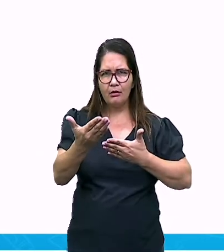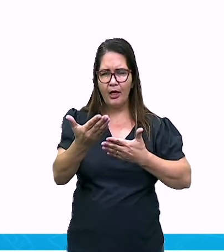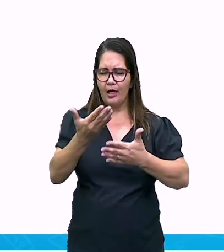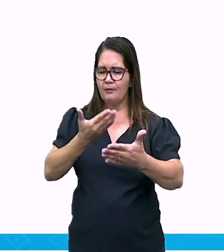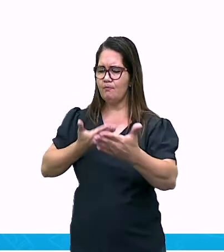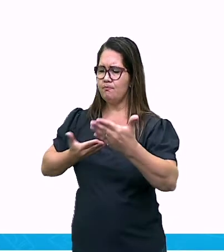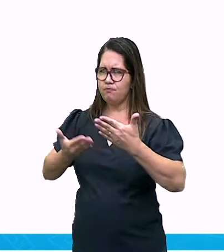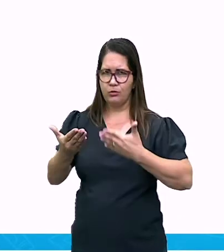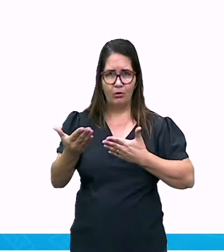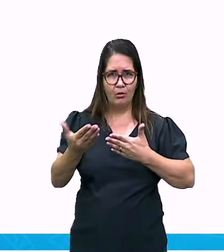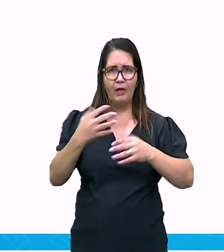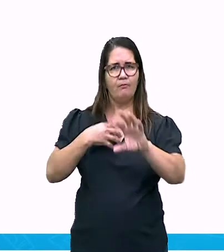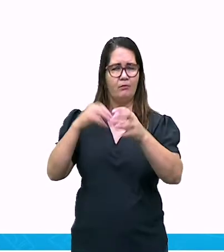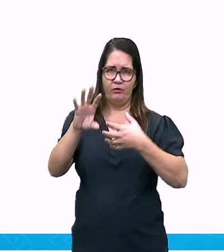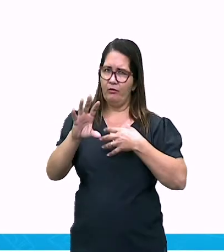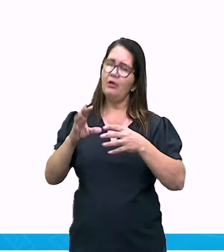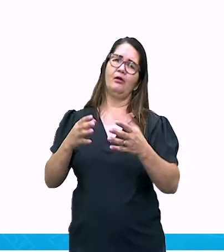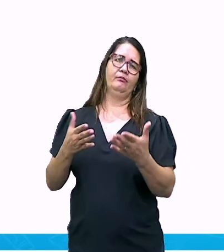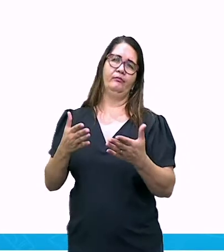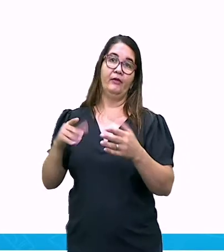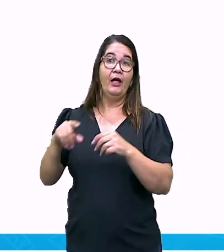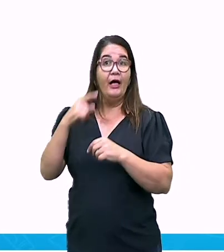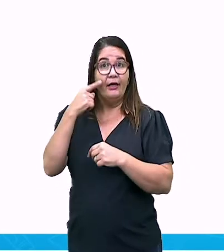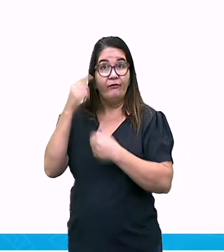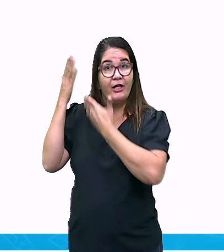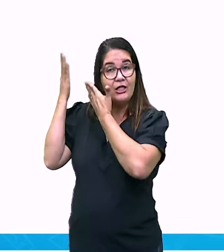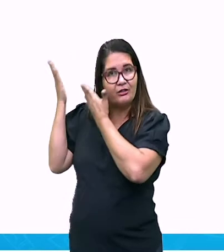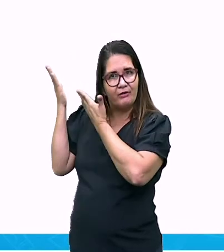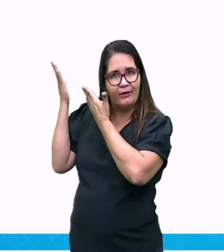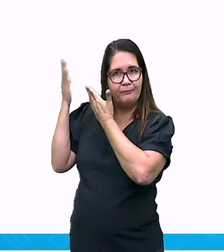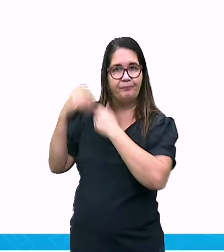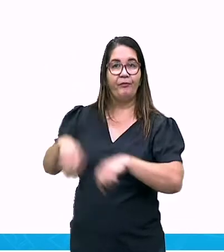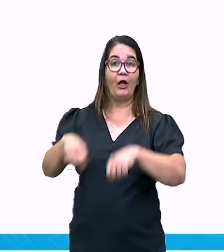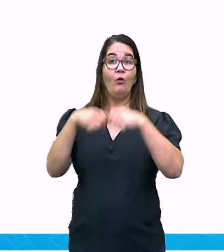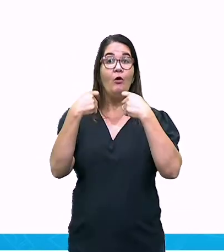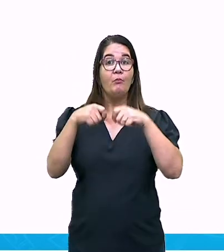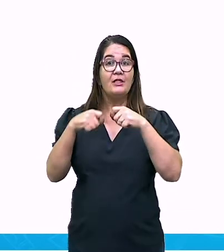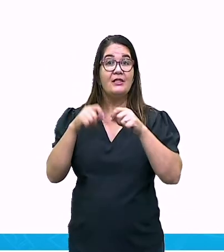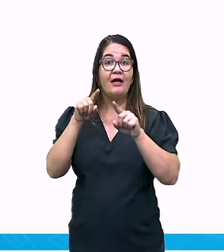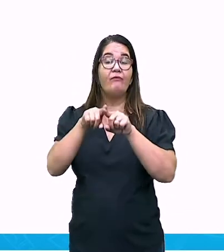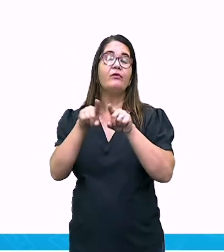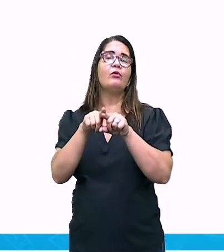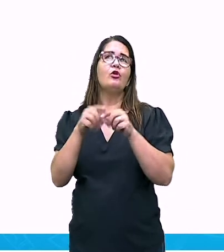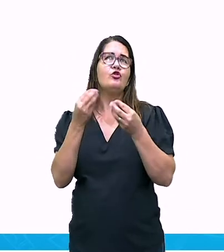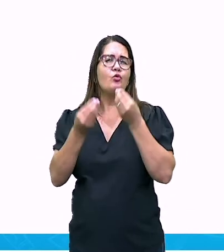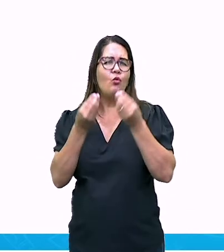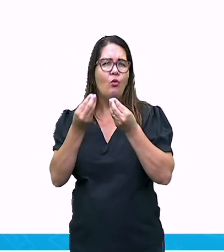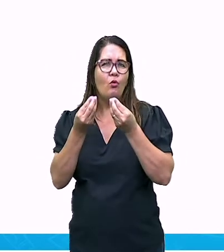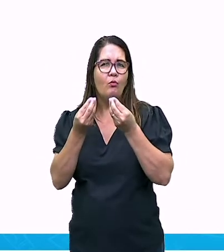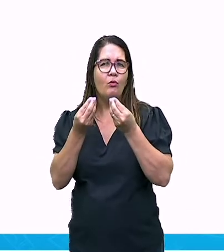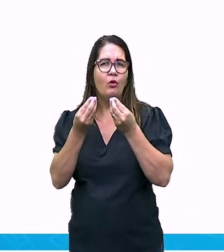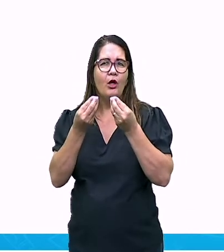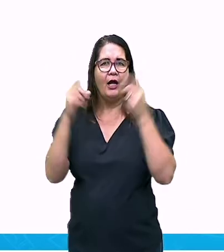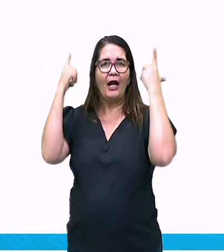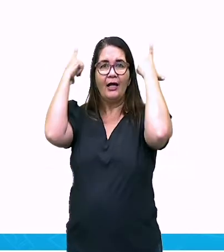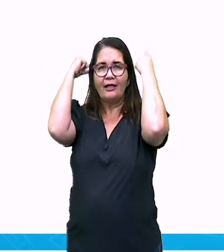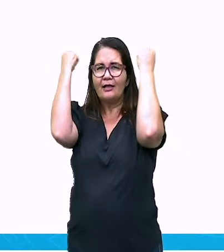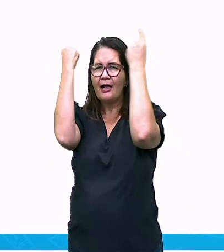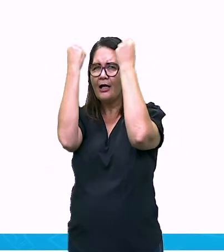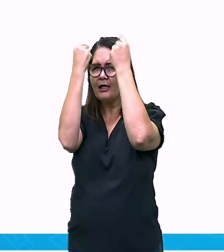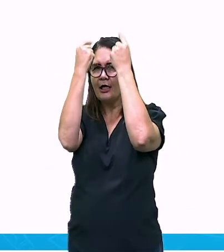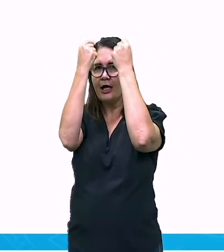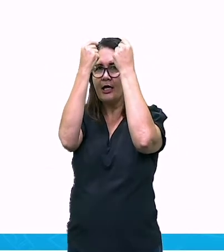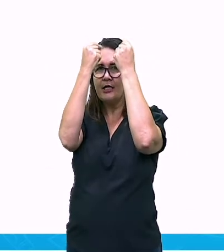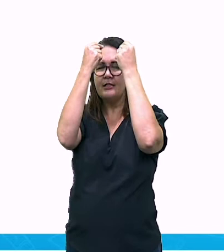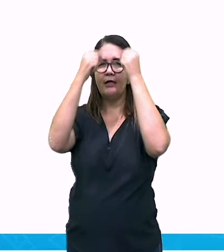maior daquela região no mar Mediterrâneo. Em busca de proteção e alimentos, grupos nômades se instalaram na ilha